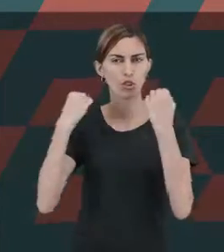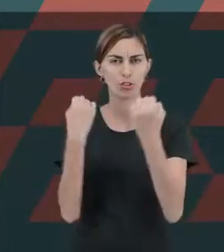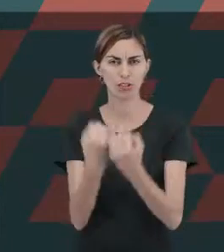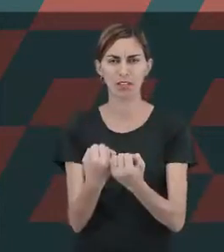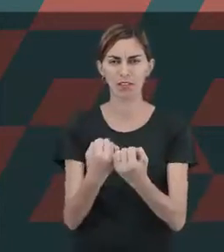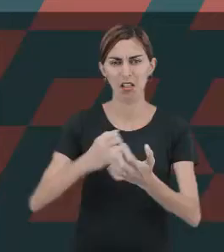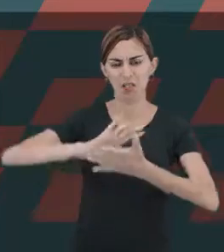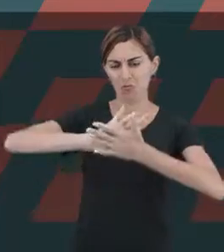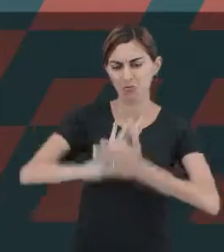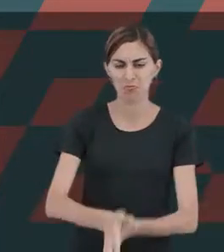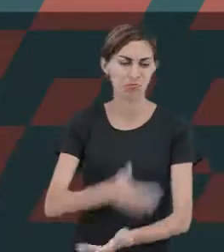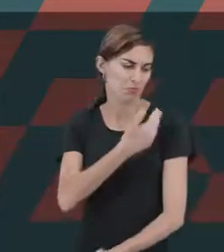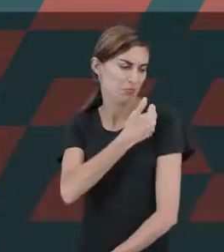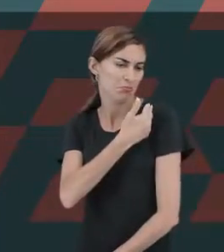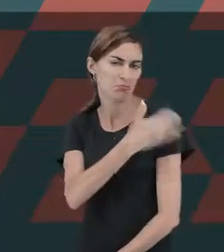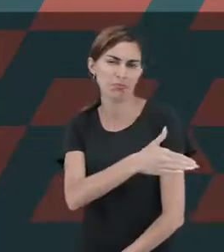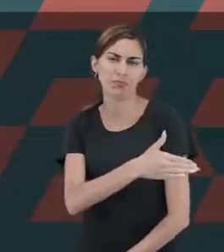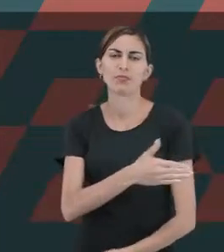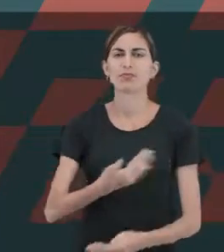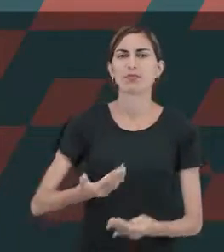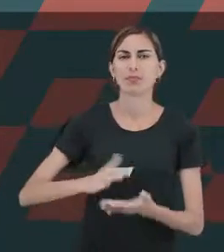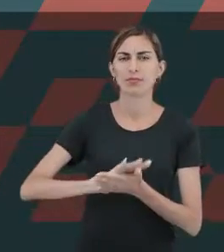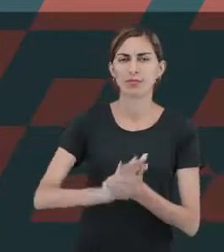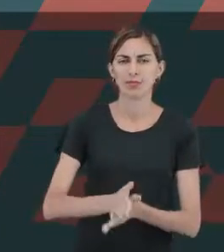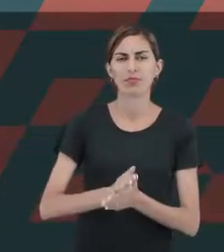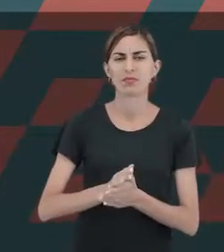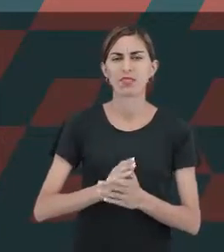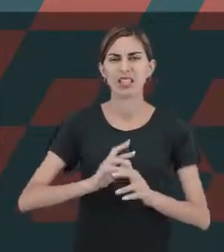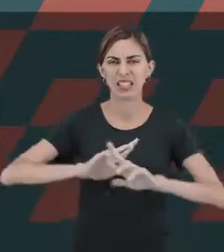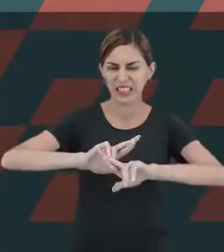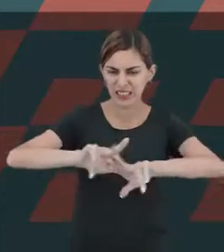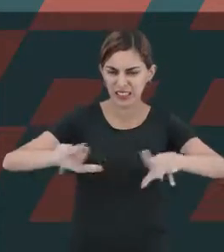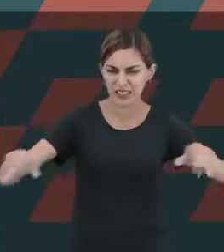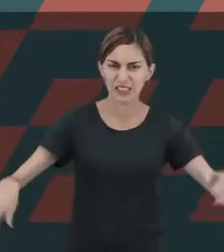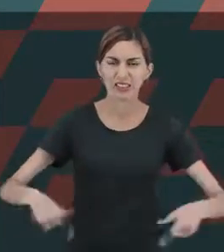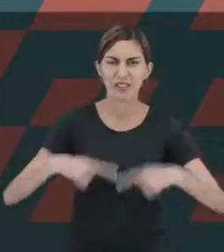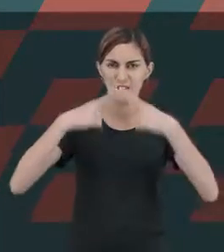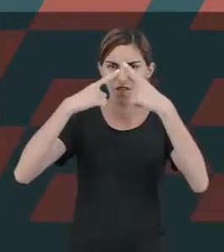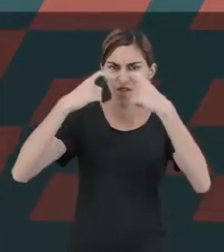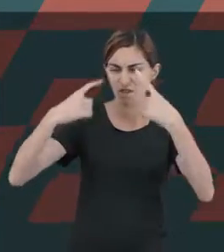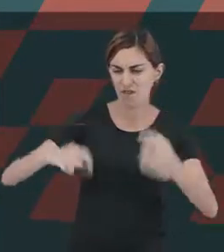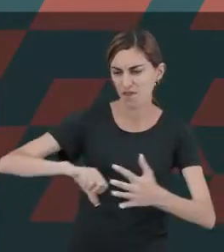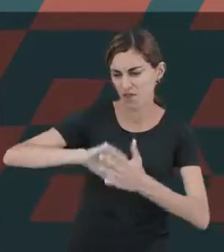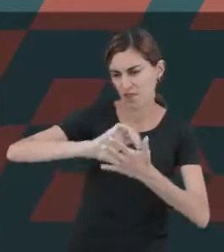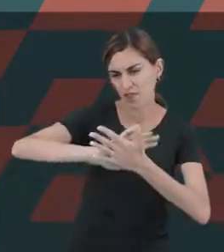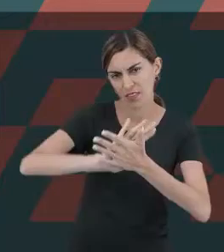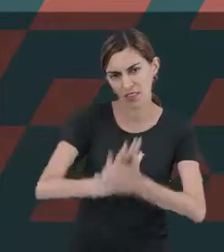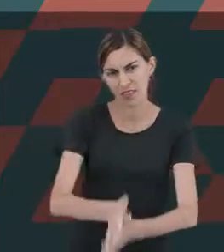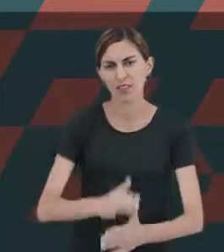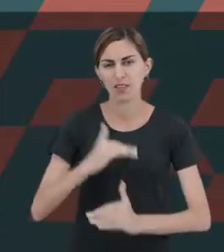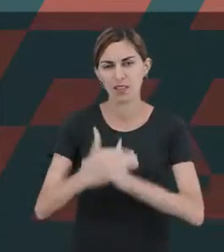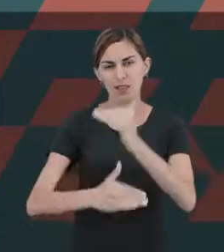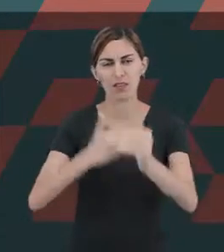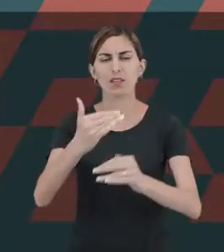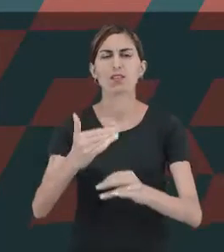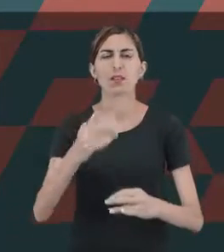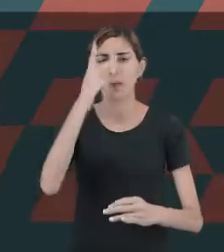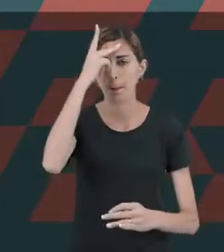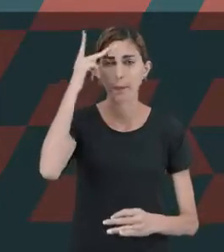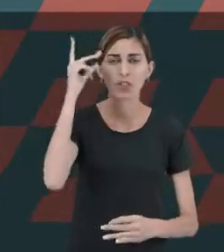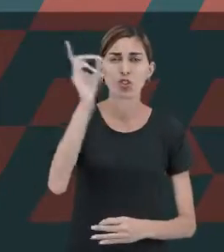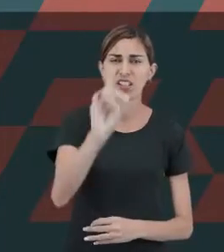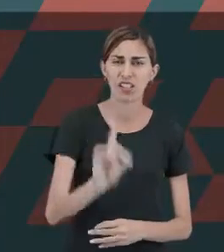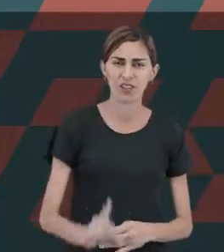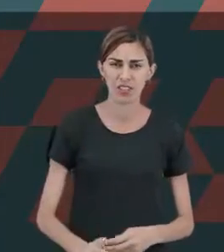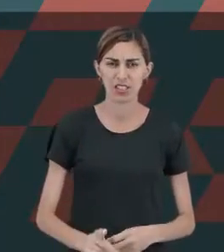a exclusão social, bem como uma série de violações sofridas durante esse percurso. As pessoas com